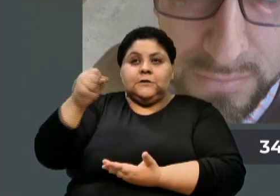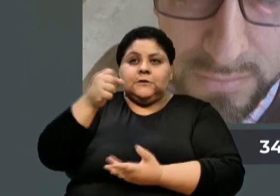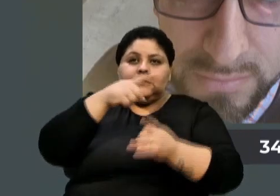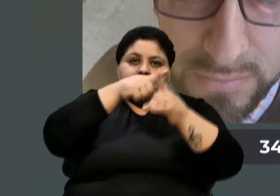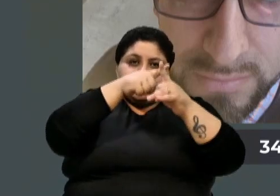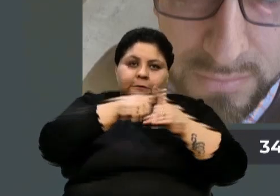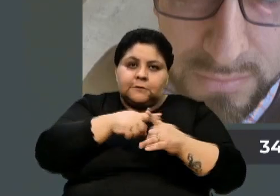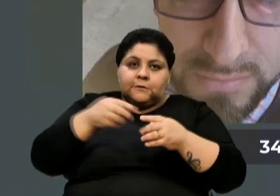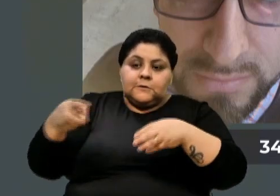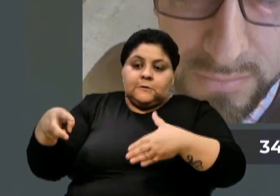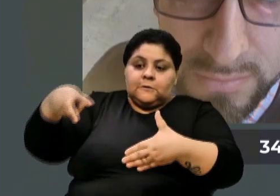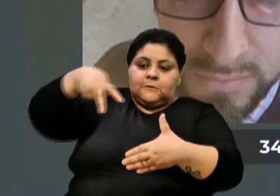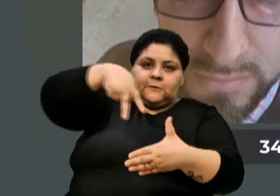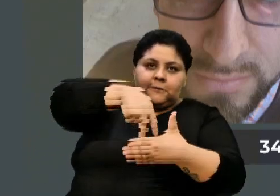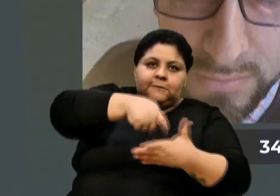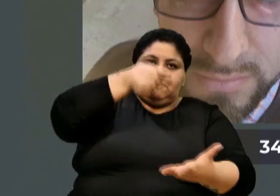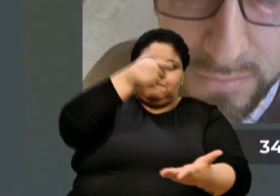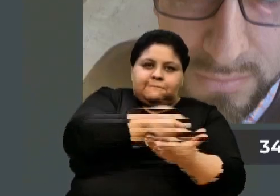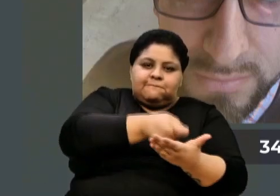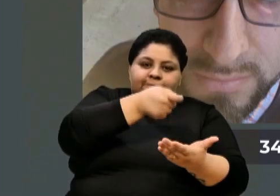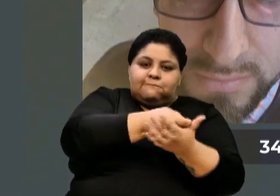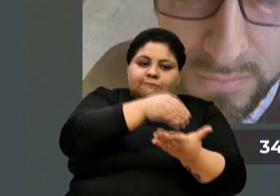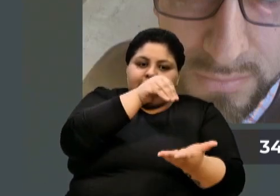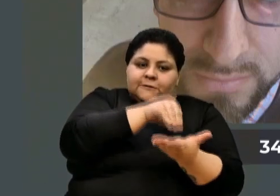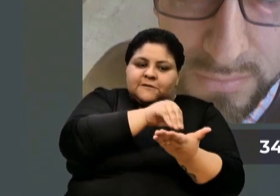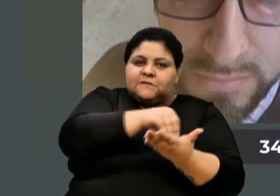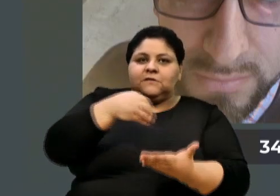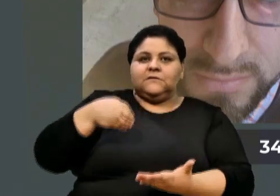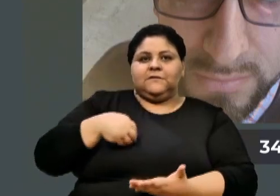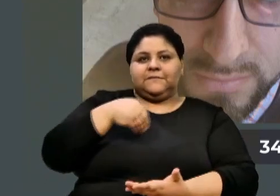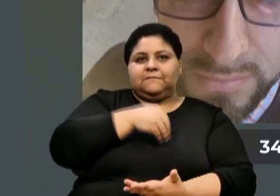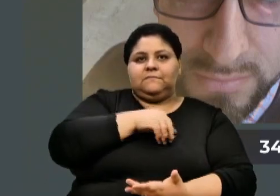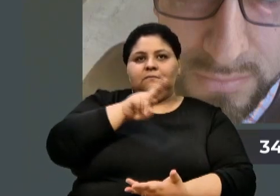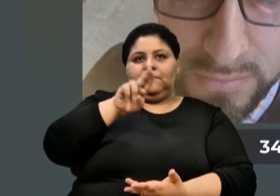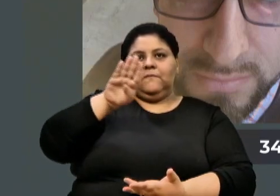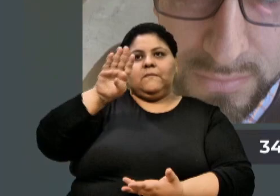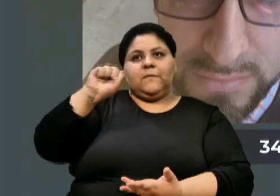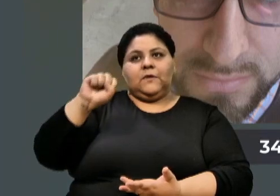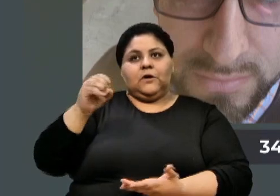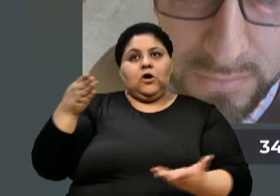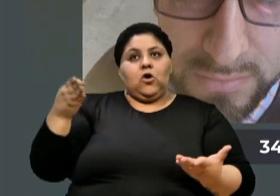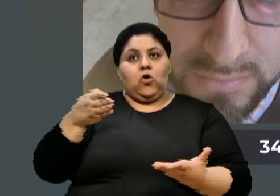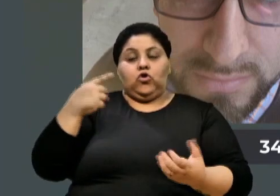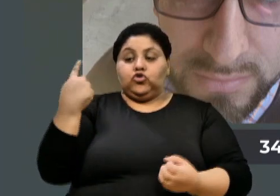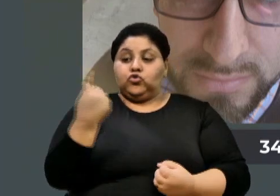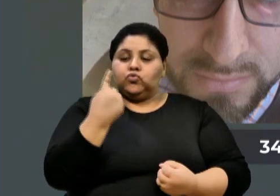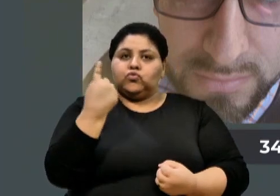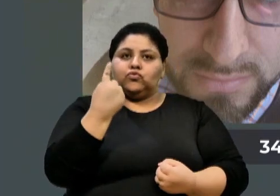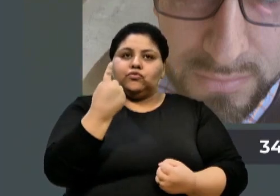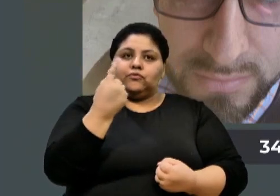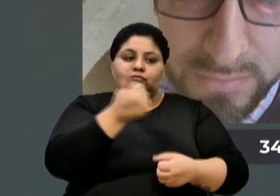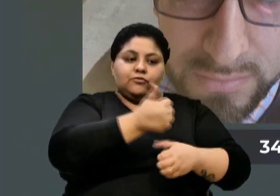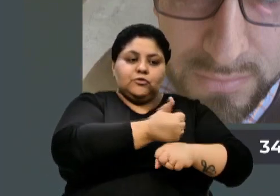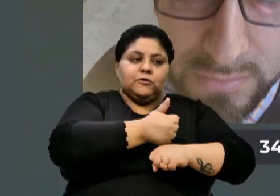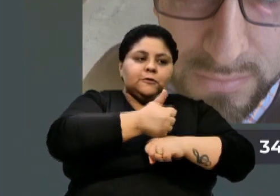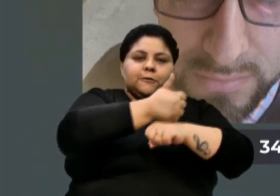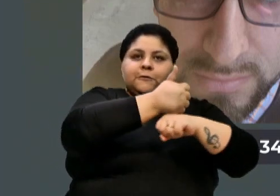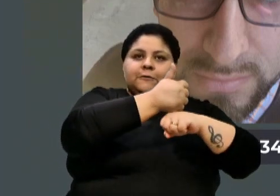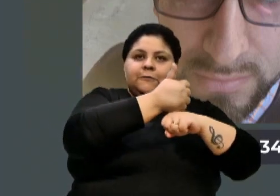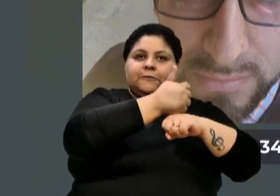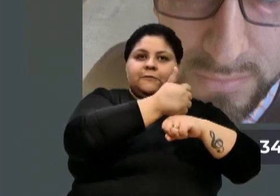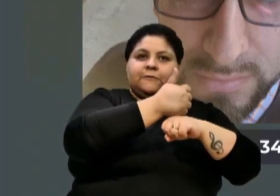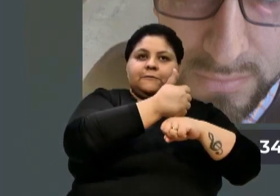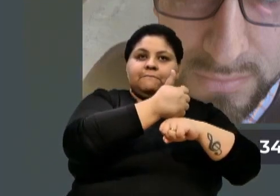porque falta médico na UBS. Hoje nós estamos com um único profissional, inclusive essa semana não tem nenhum médico lá na